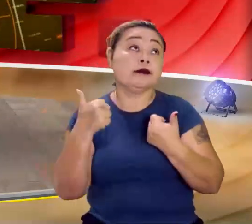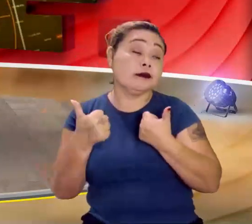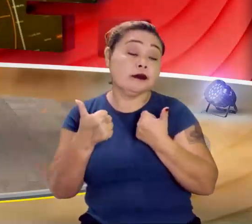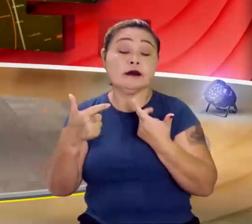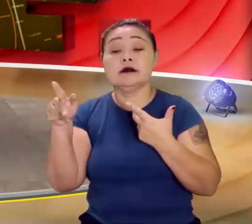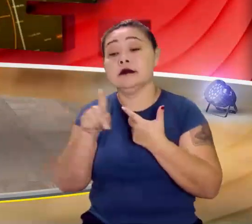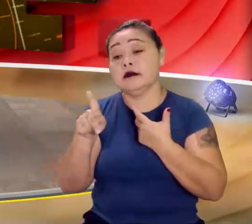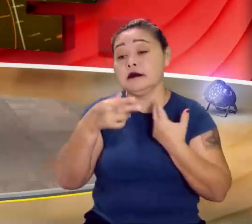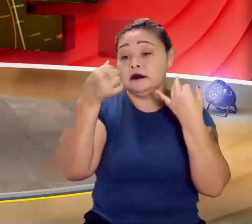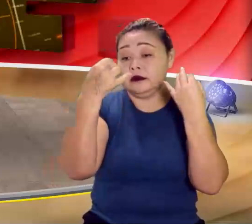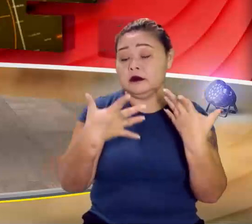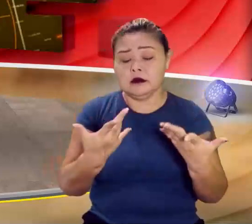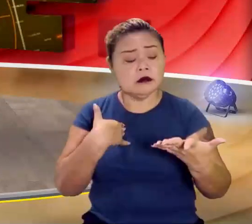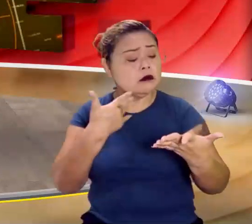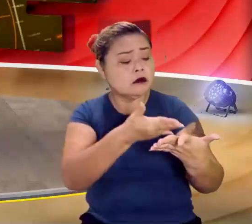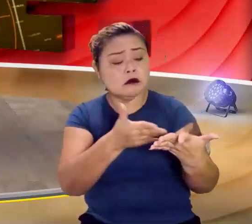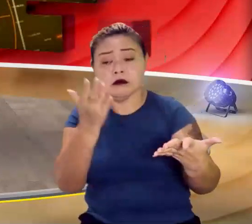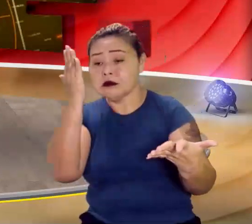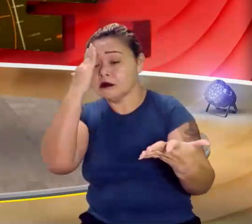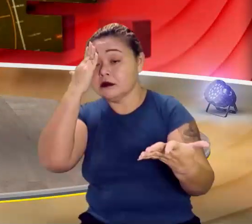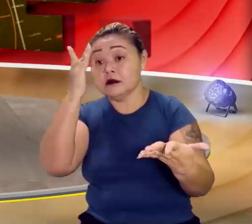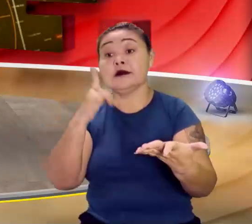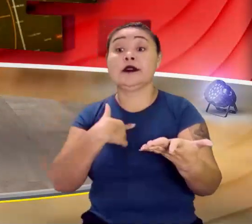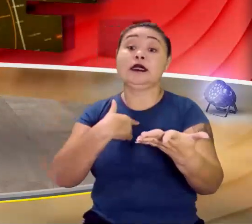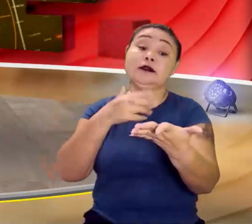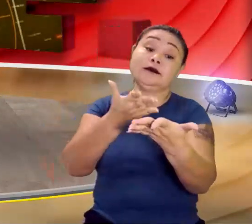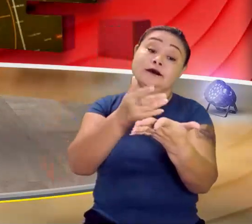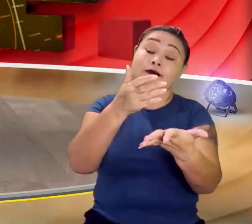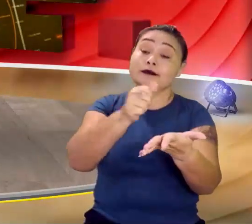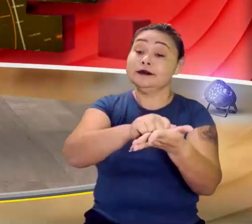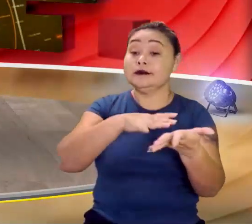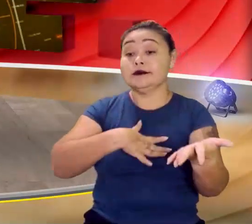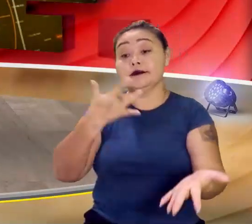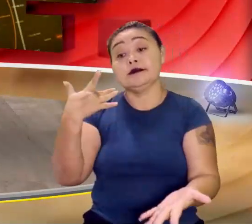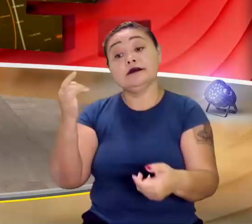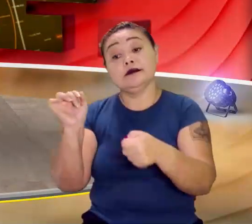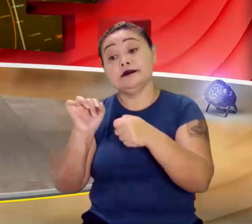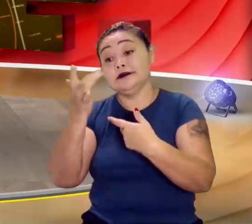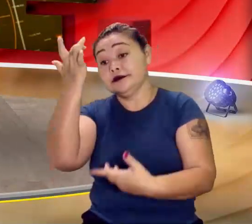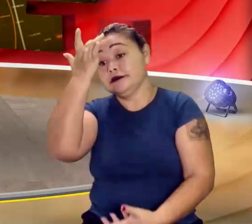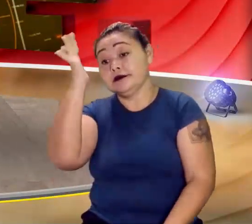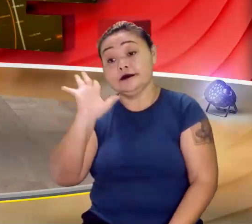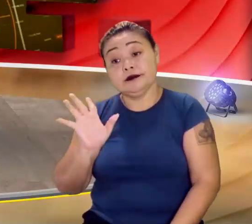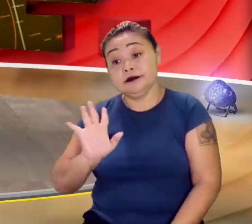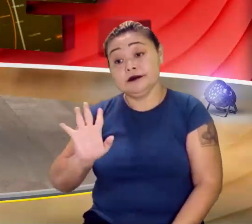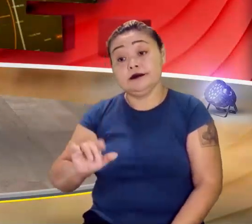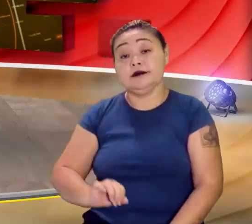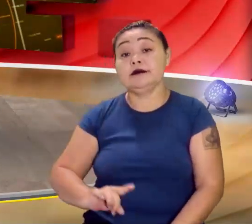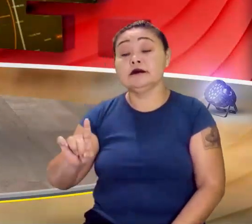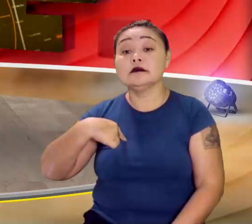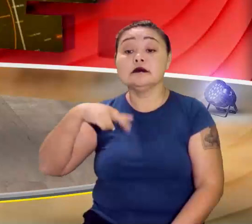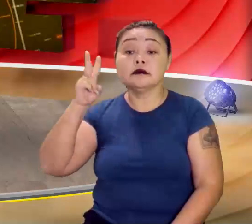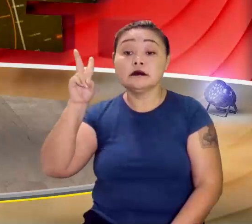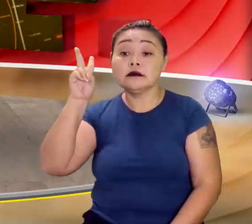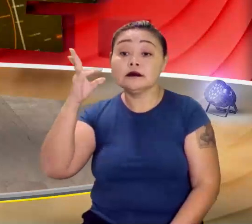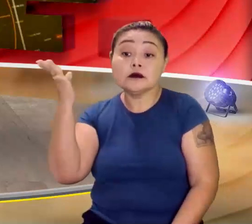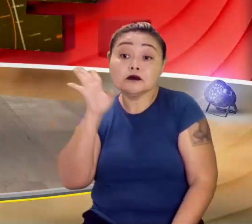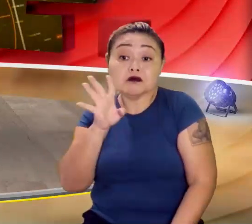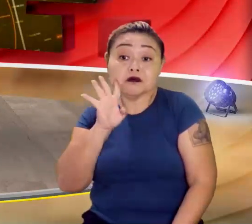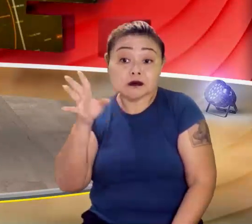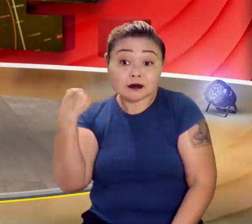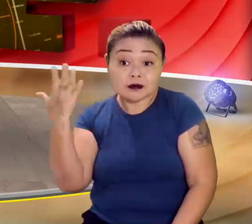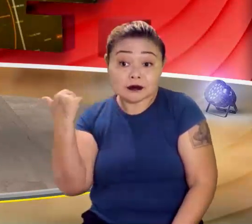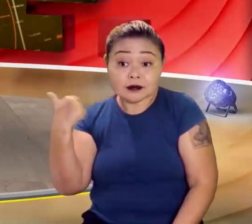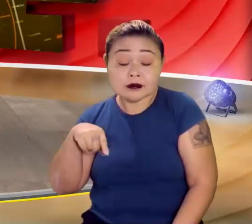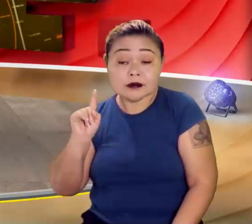beleza, os professores explicando, eu tiro de letra, mas na hora que vem os exercícios não sei fazer. E sabe o que era mais legal na escola? Legal assim, entre aspas, né?